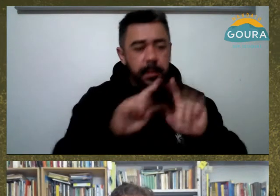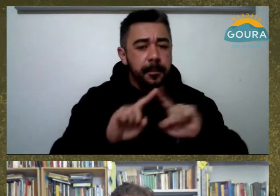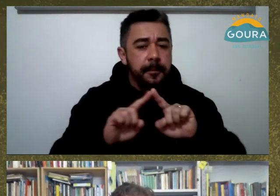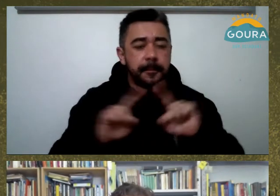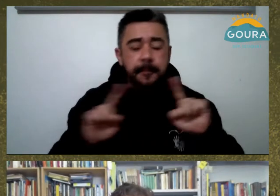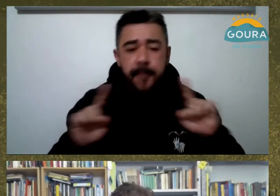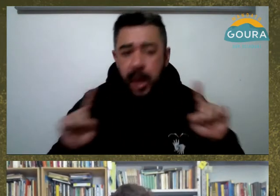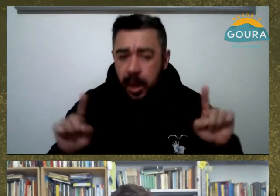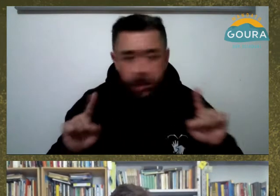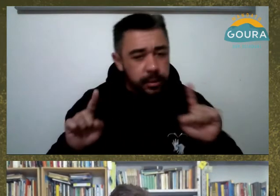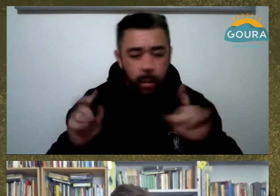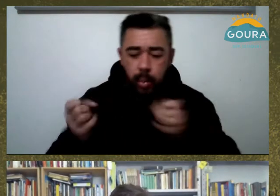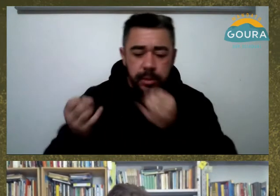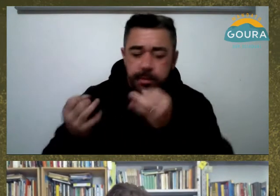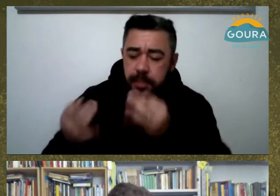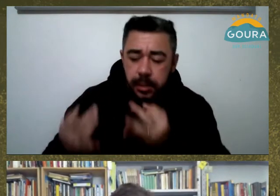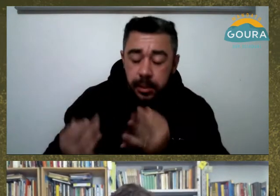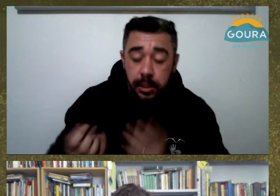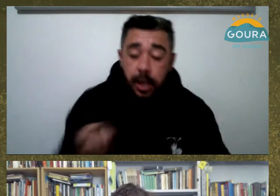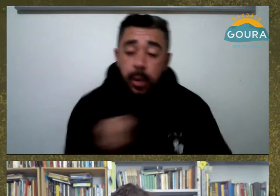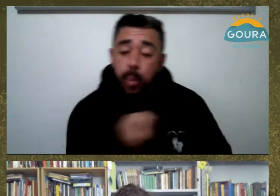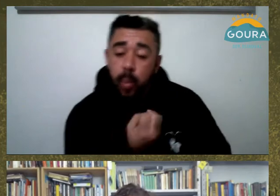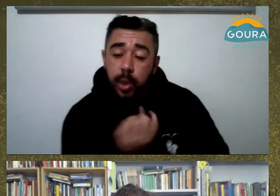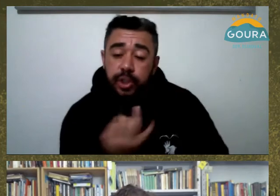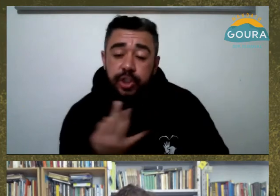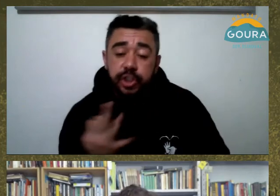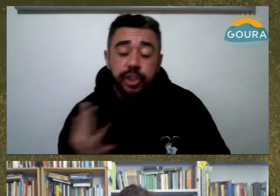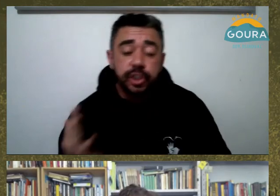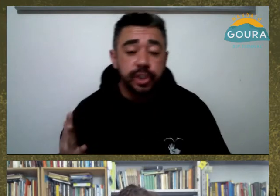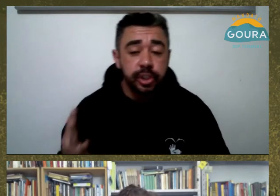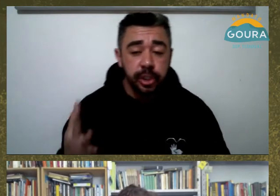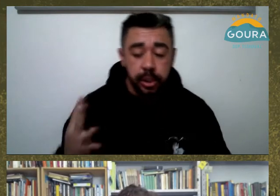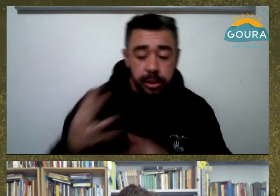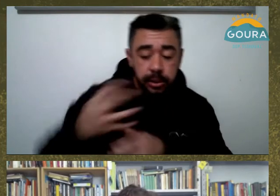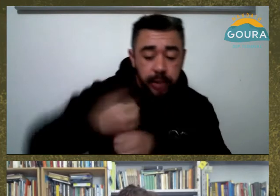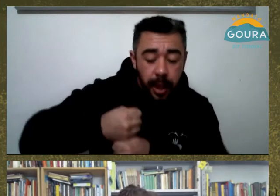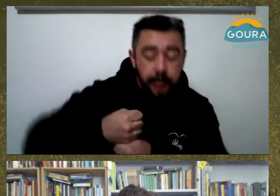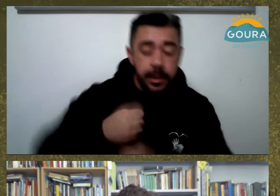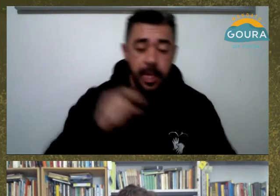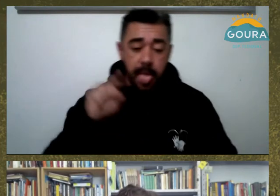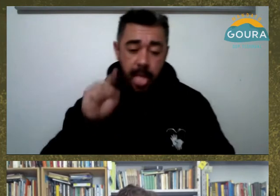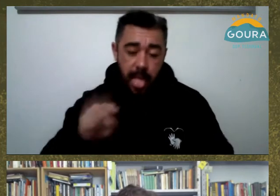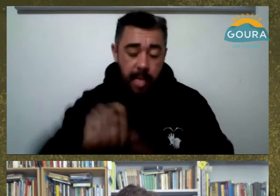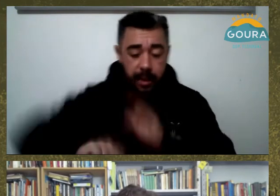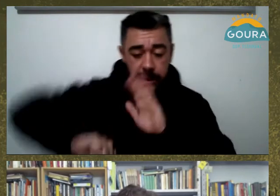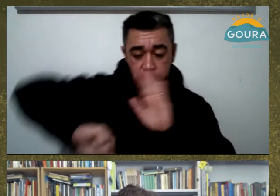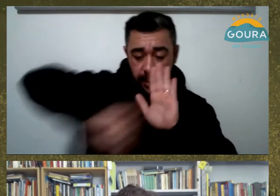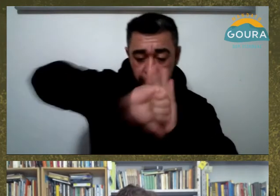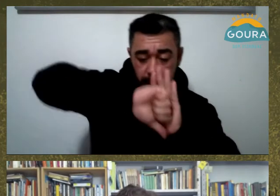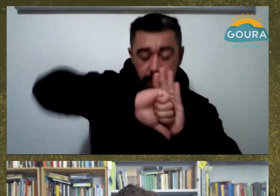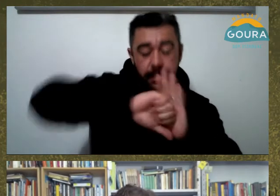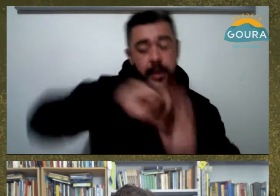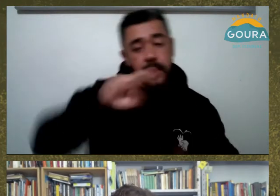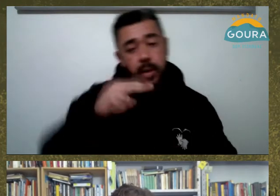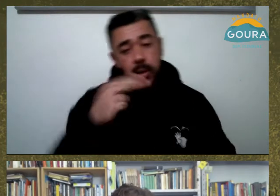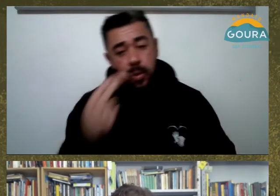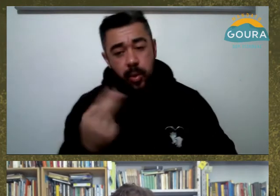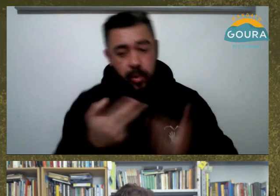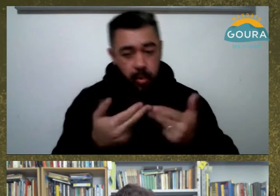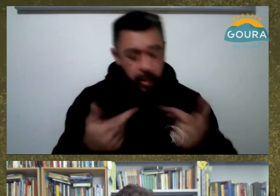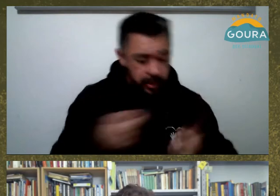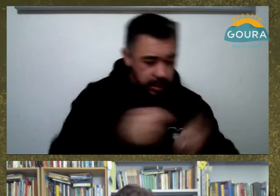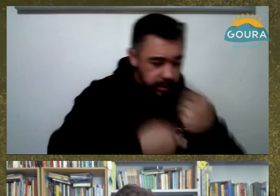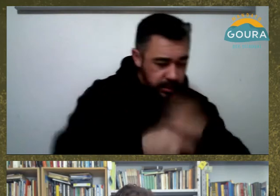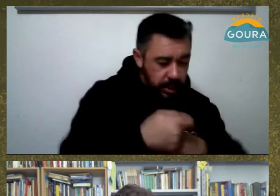quantidade que faz a fronteira entre o procedimento criminal e o procedimento administrativo, ou a ausência